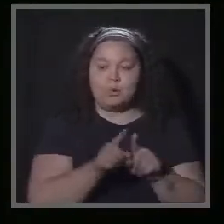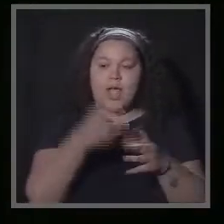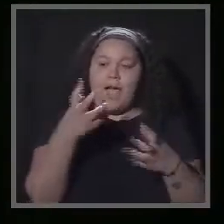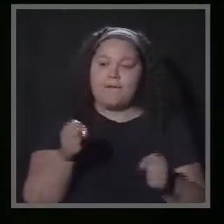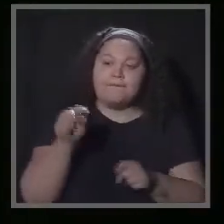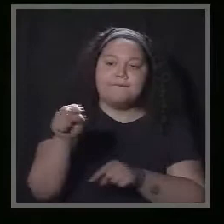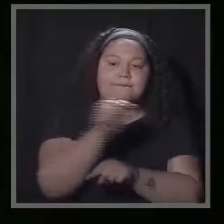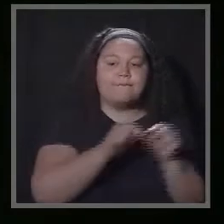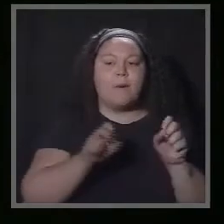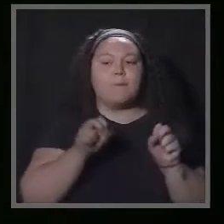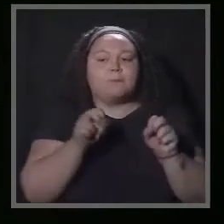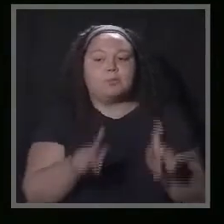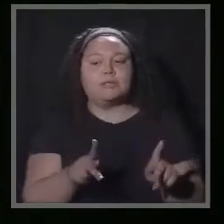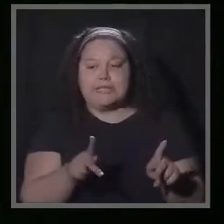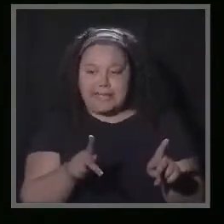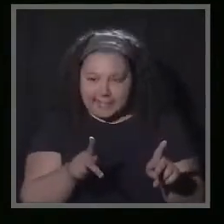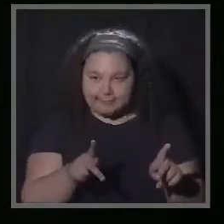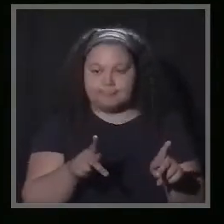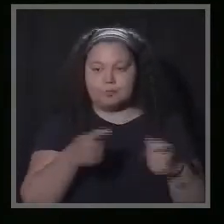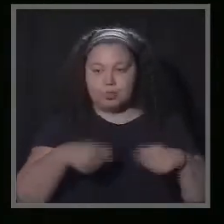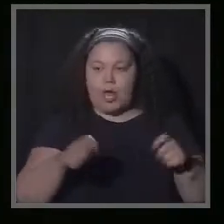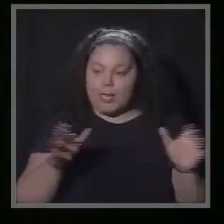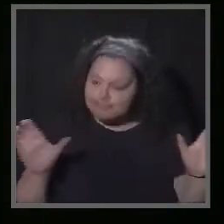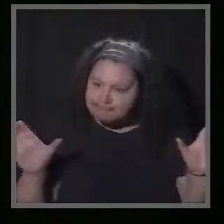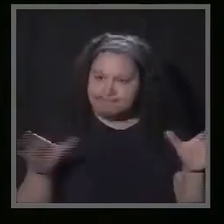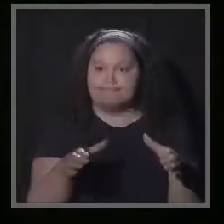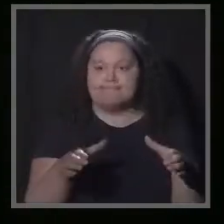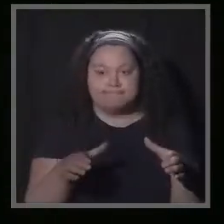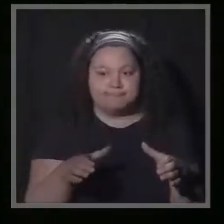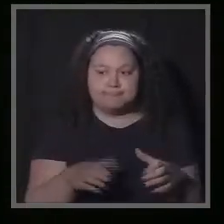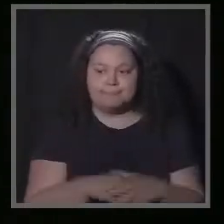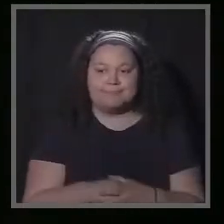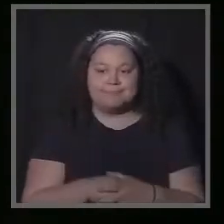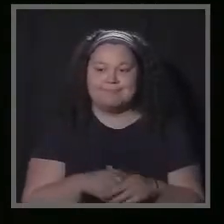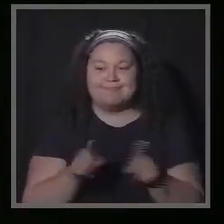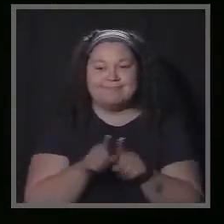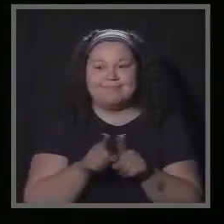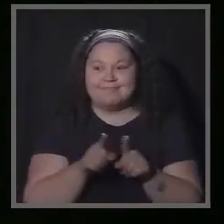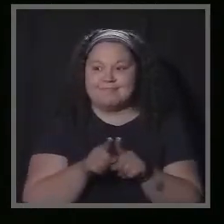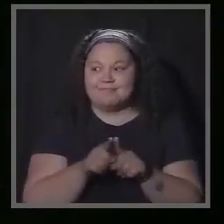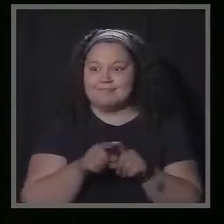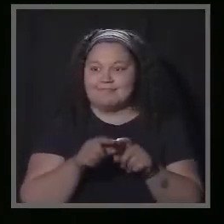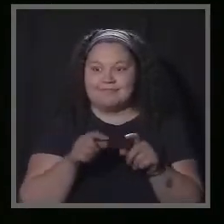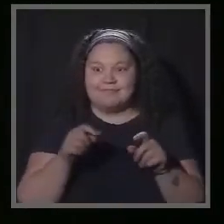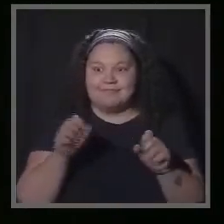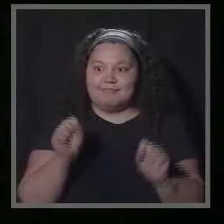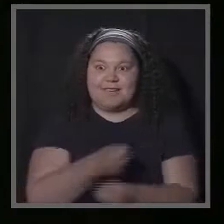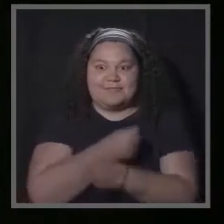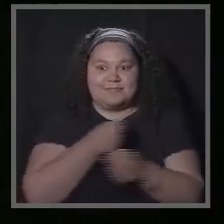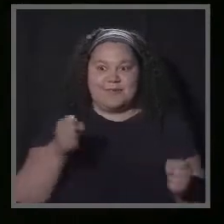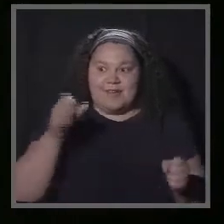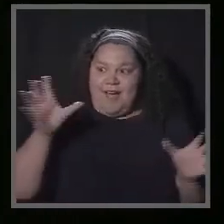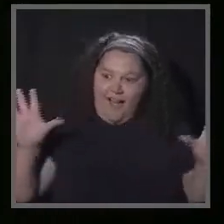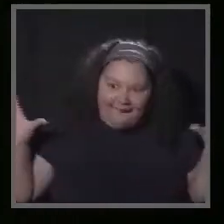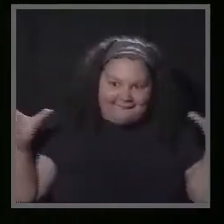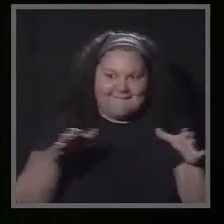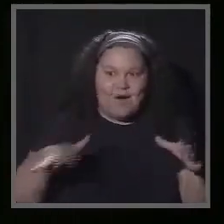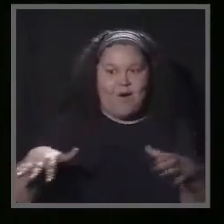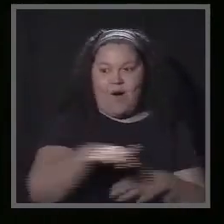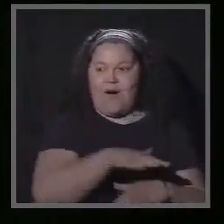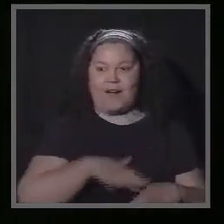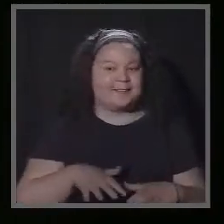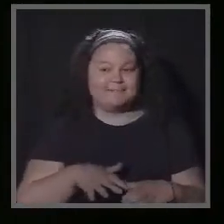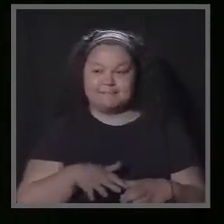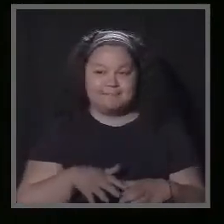Como veremos, não é possível mobilizar plenamente todo este potencial sem políticas culturais para o